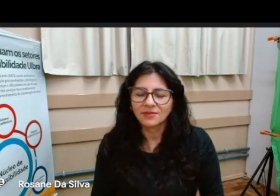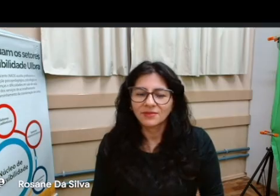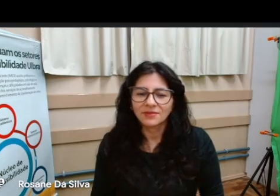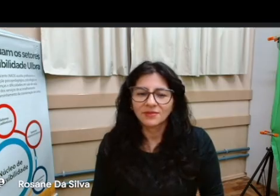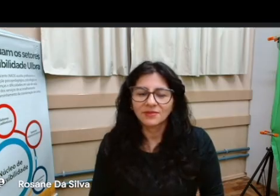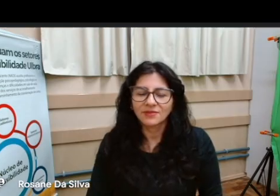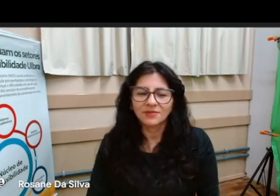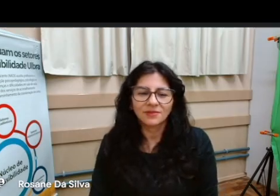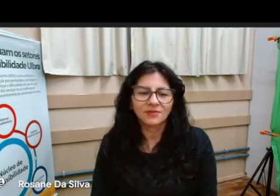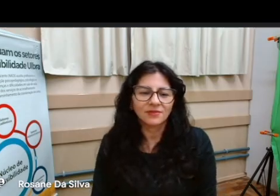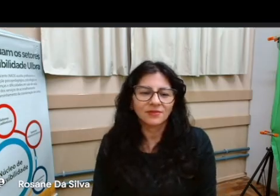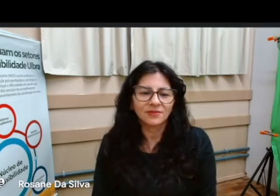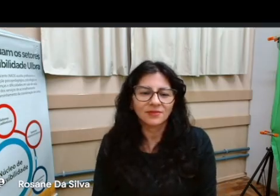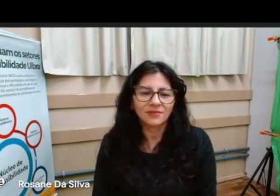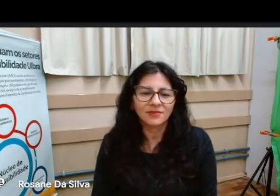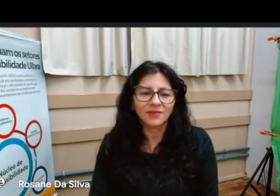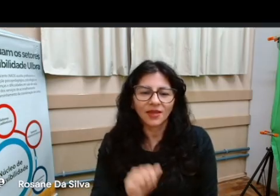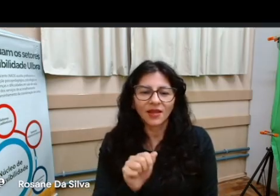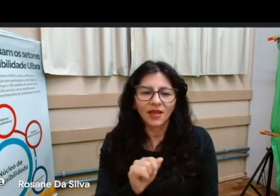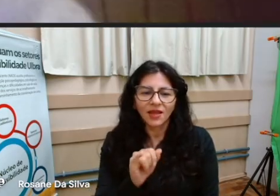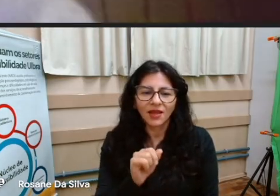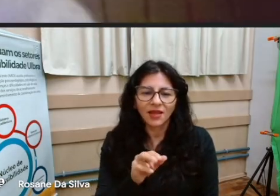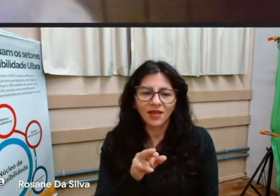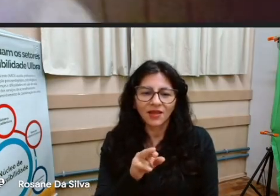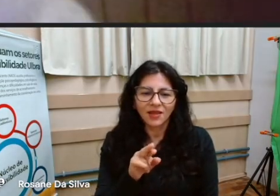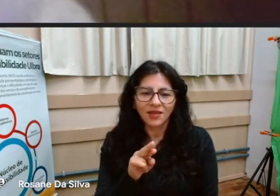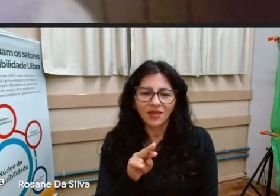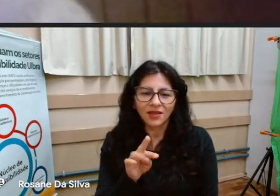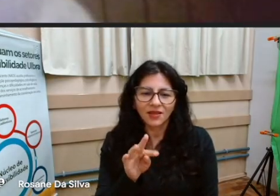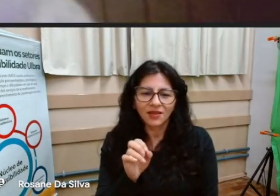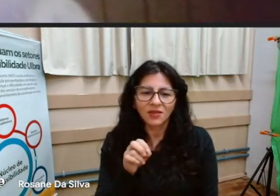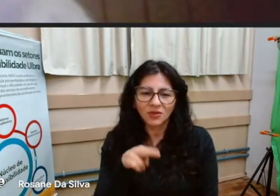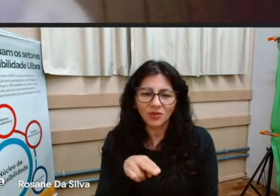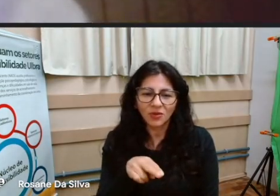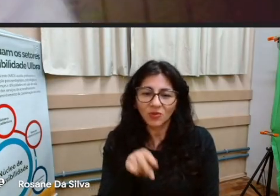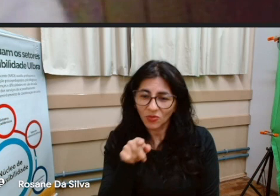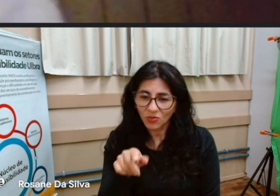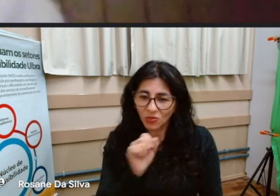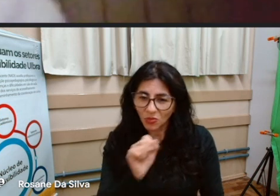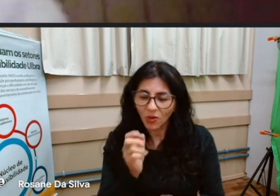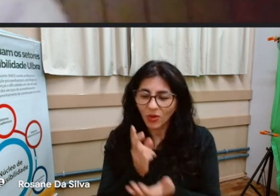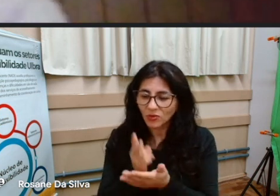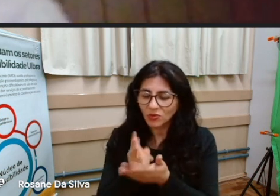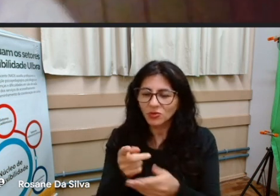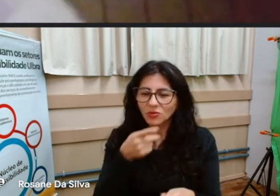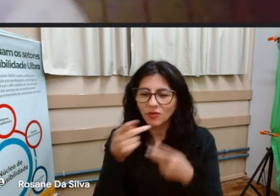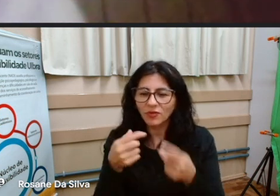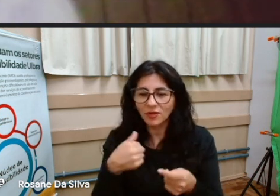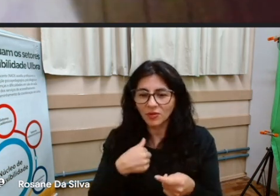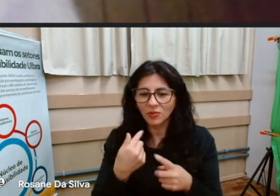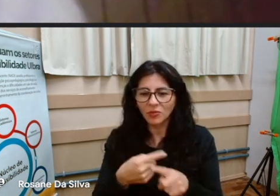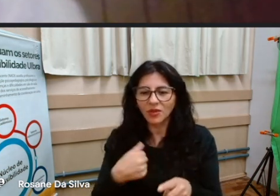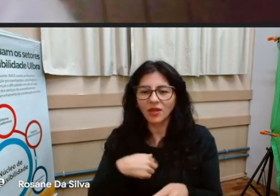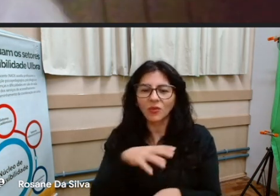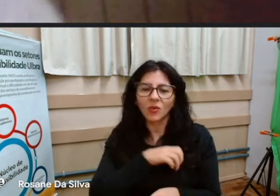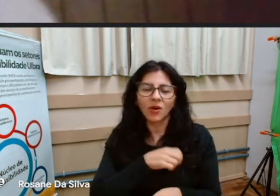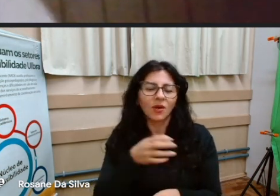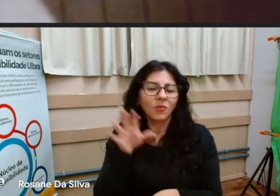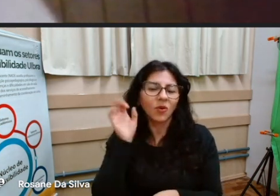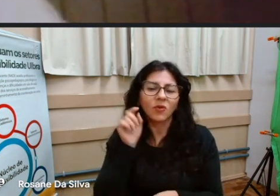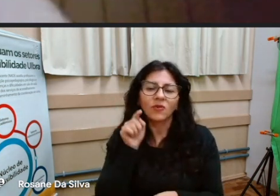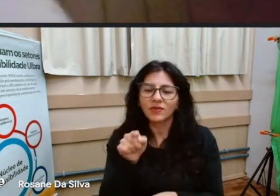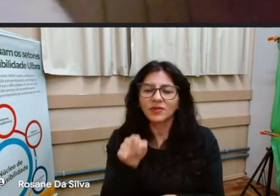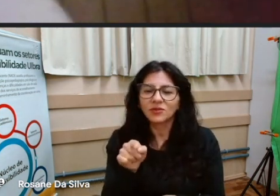assunto Airton para mim tu pode continuar falando que adoro te ouvir porque é assim é